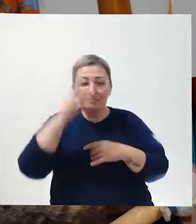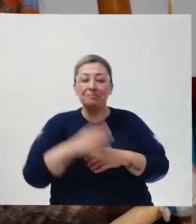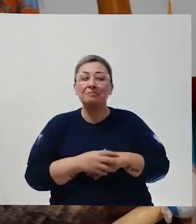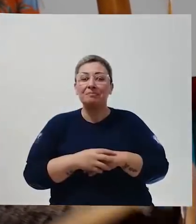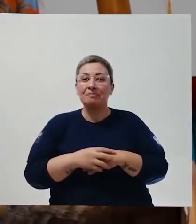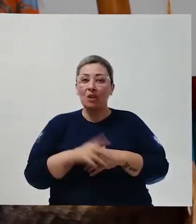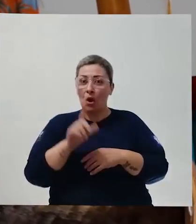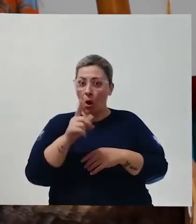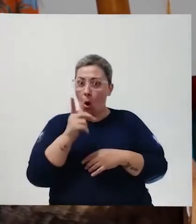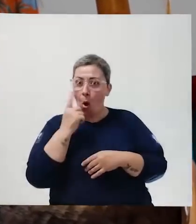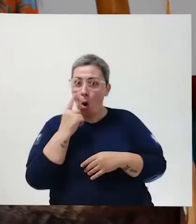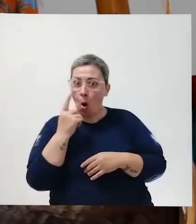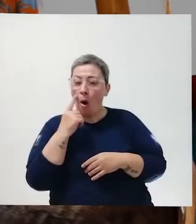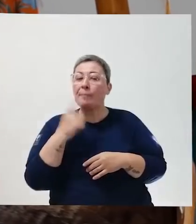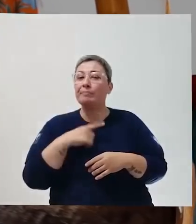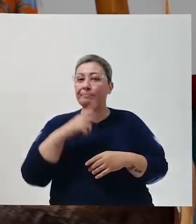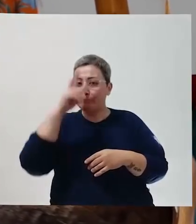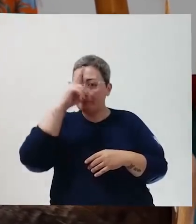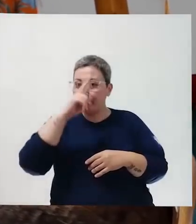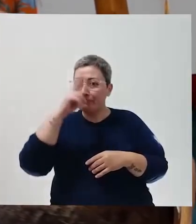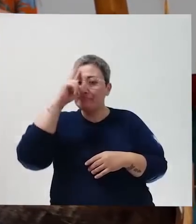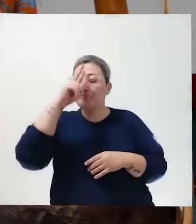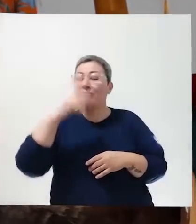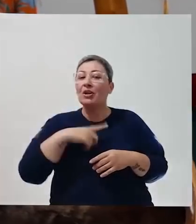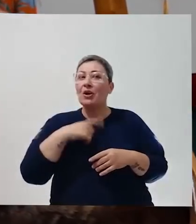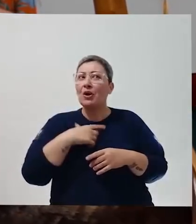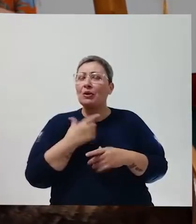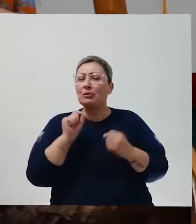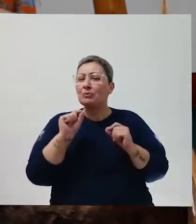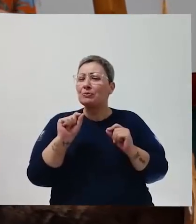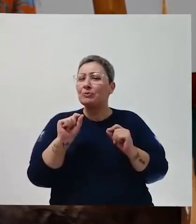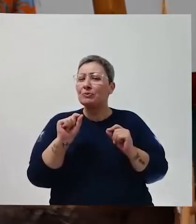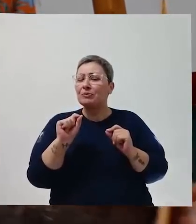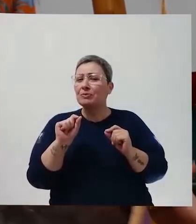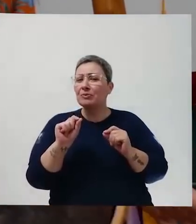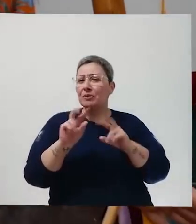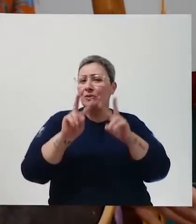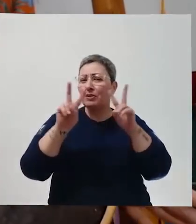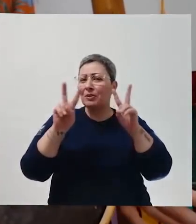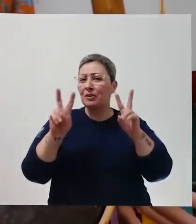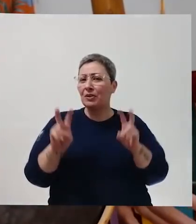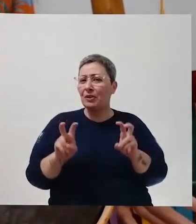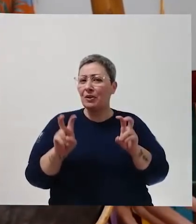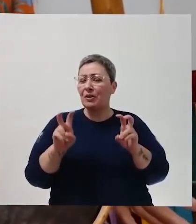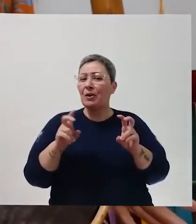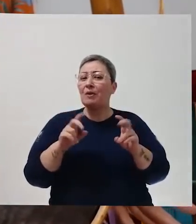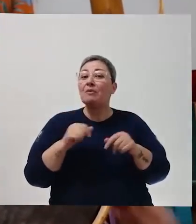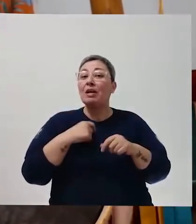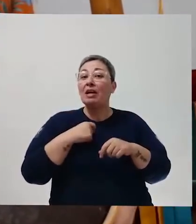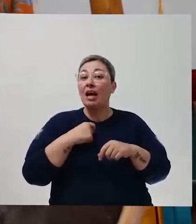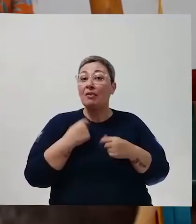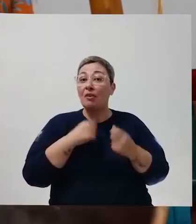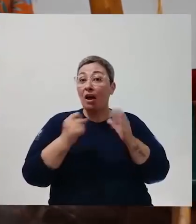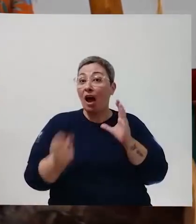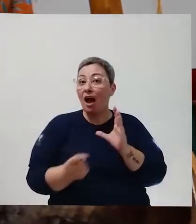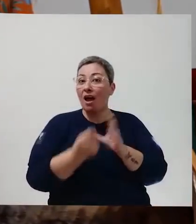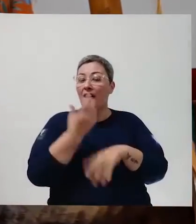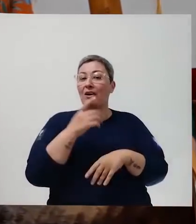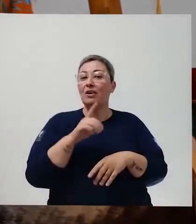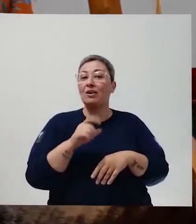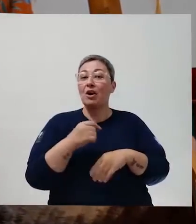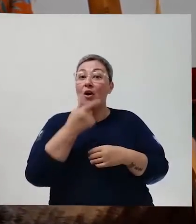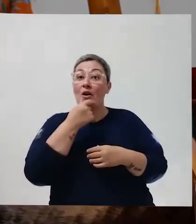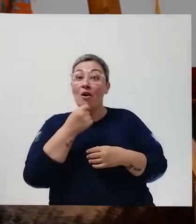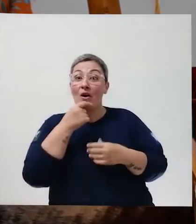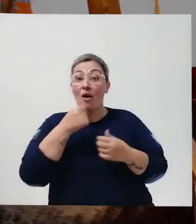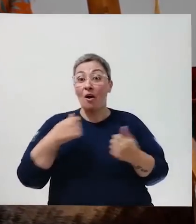personagem? E olha que este conto foi chamado por Dominguinhos nessa